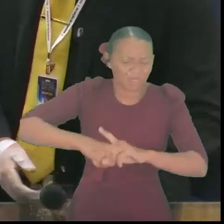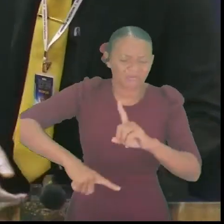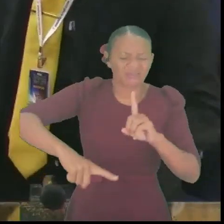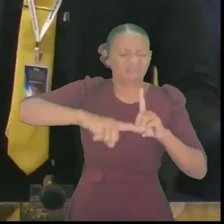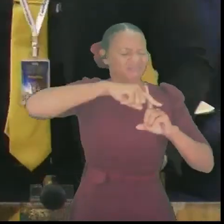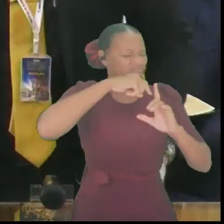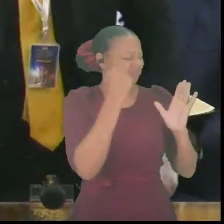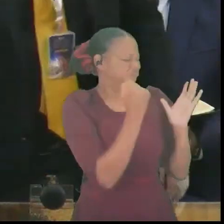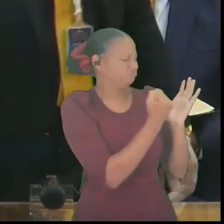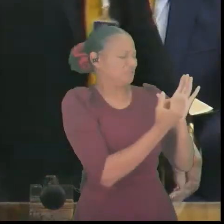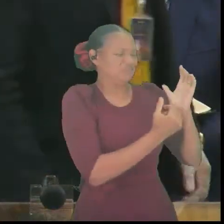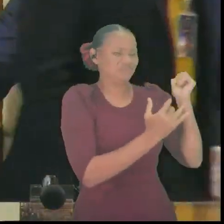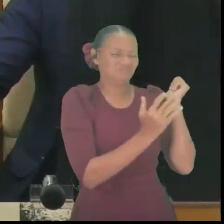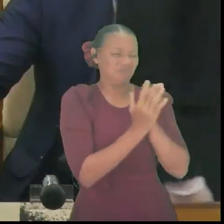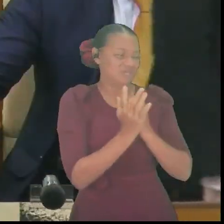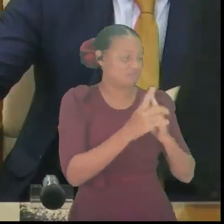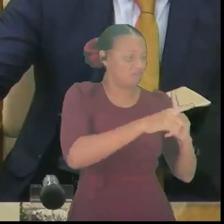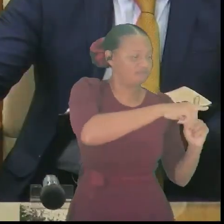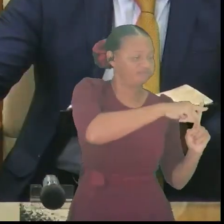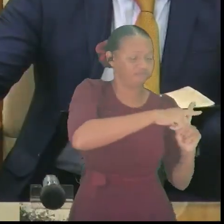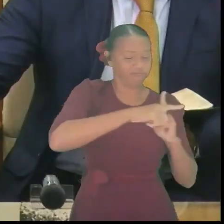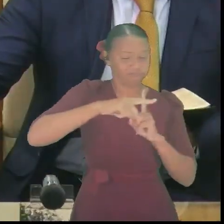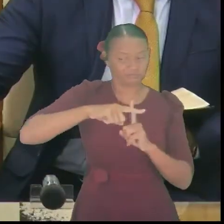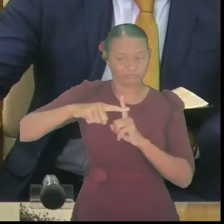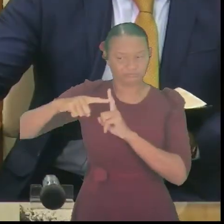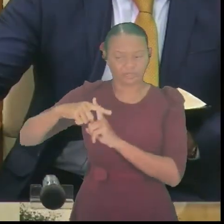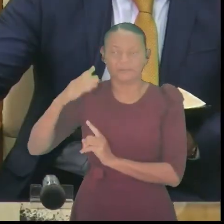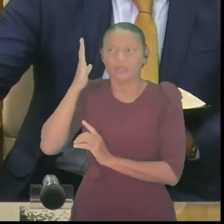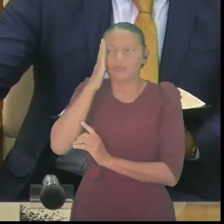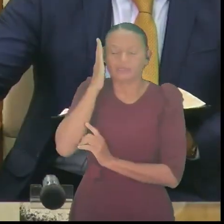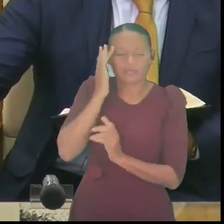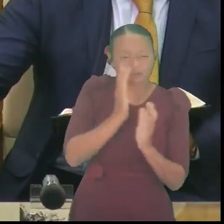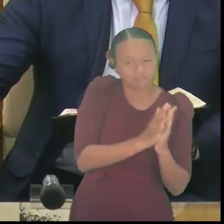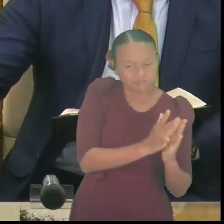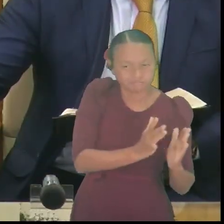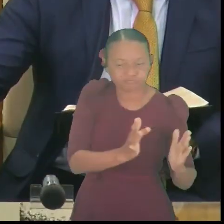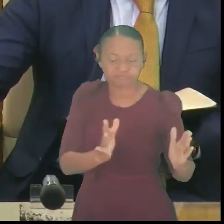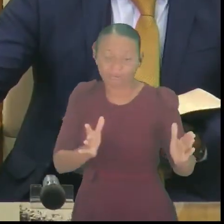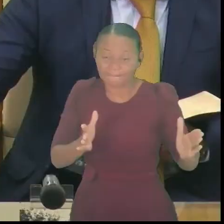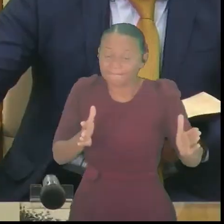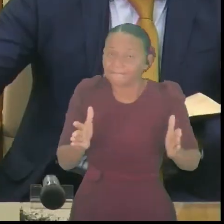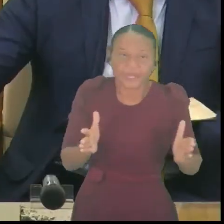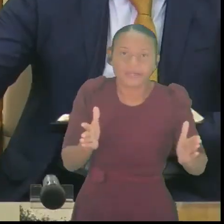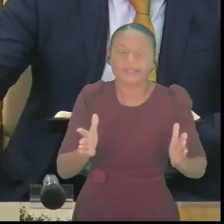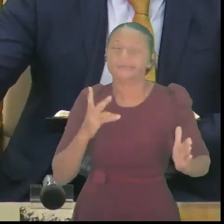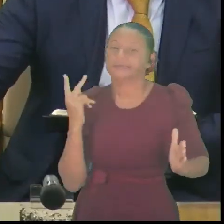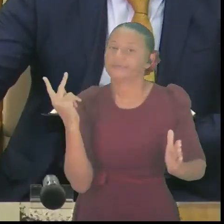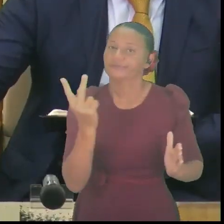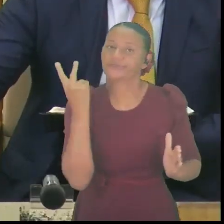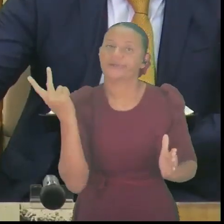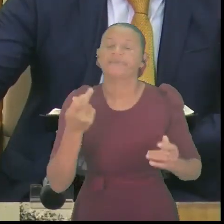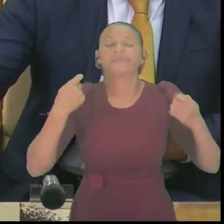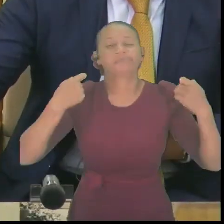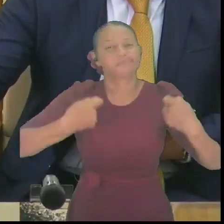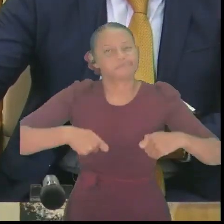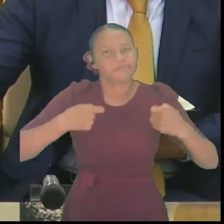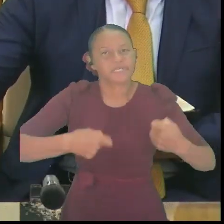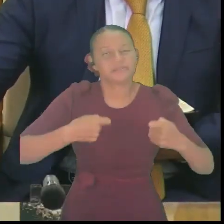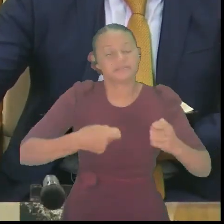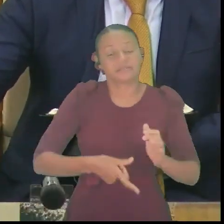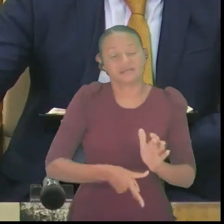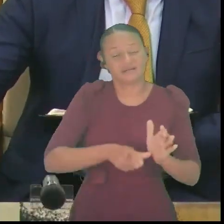Cristo. Naturalmente, para entendermos tudo o que está acontecendo aqui, faz-se necessário traçarmos